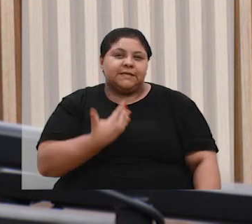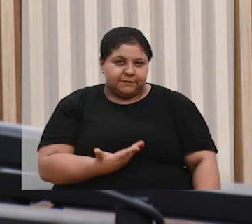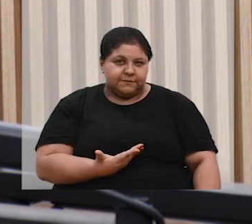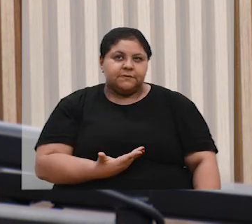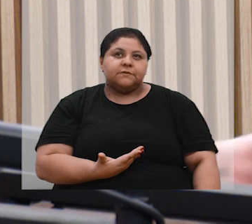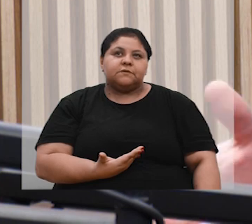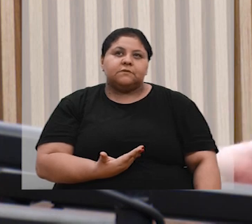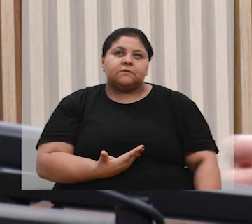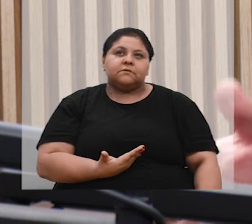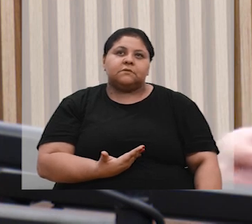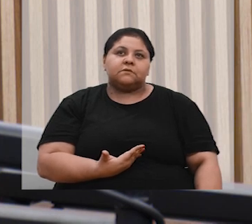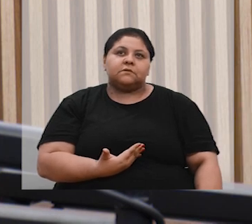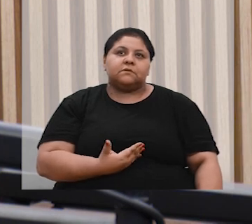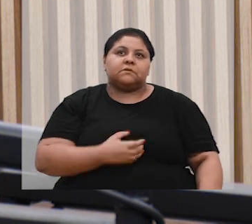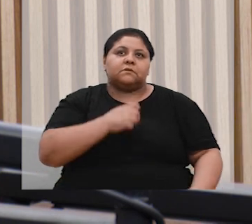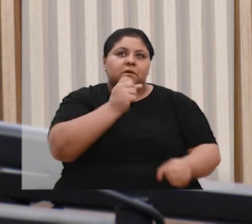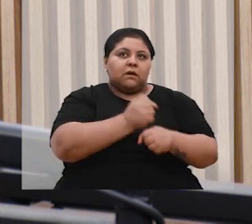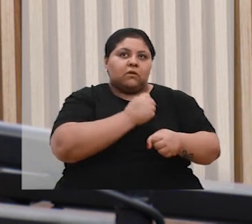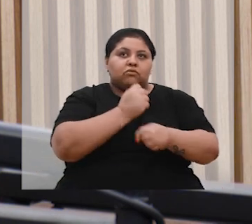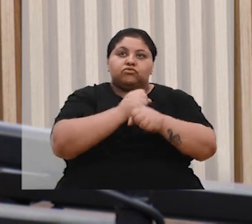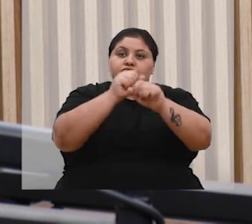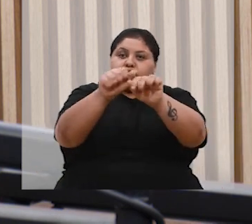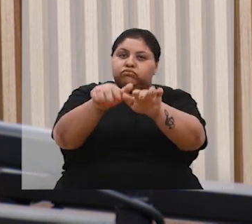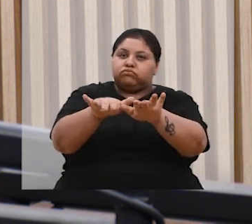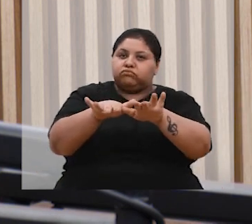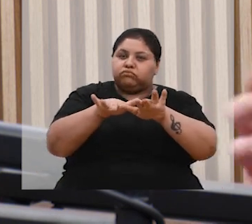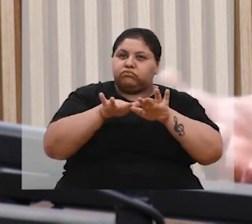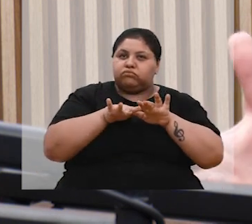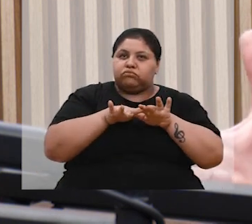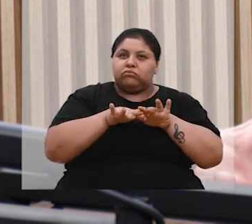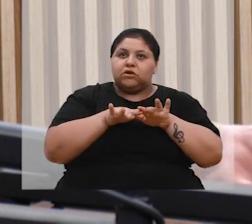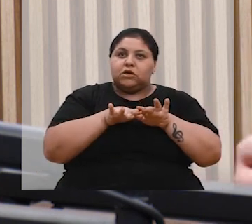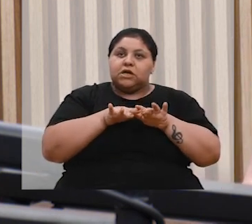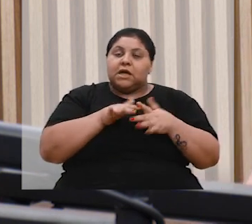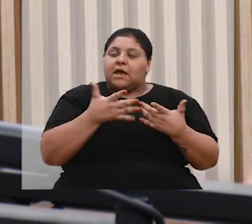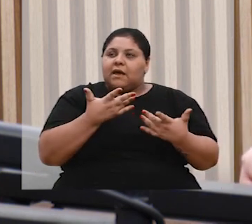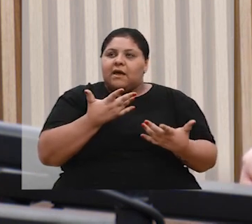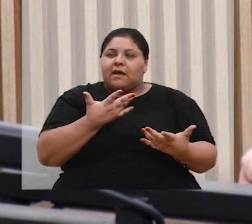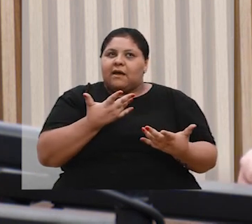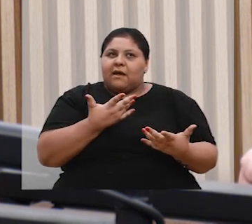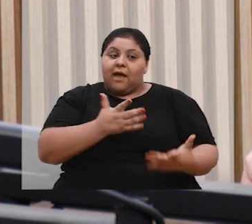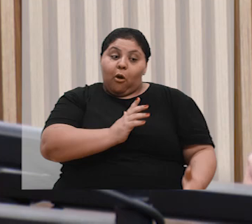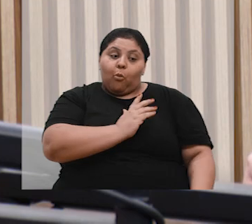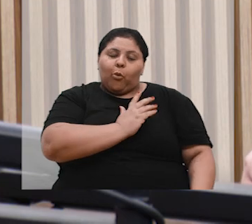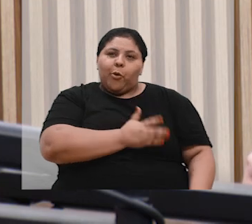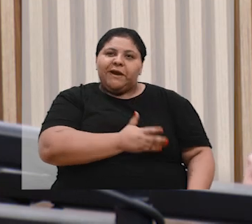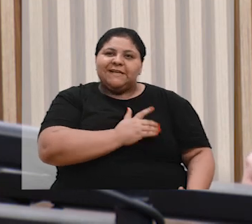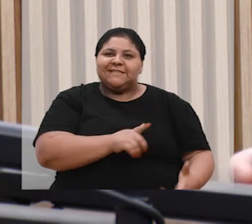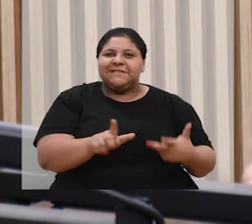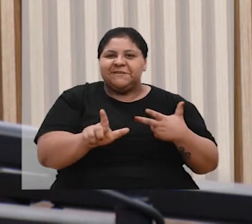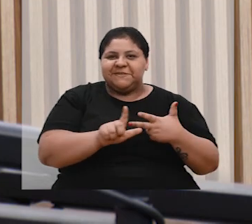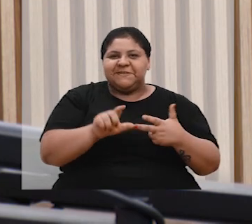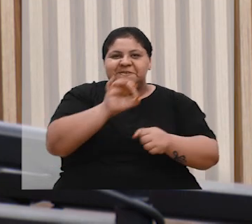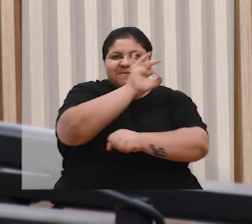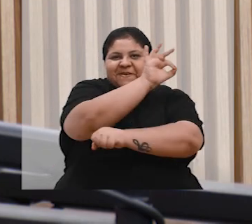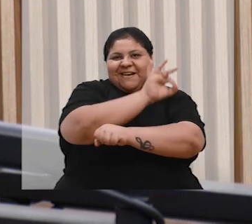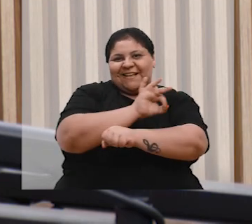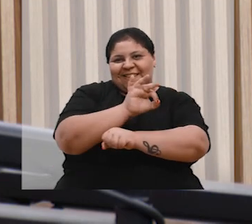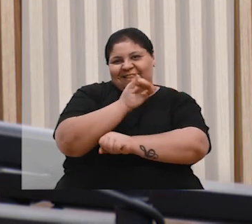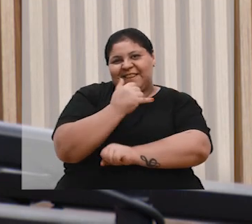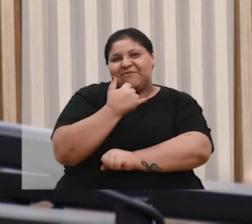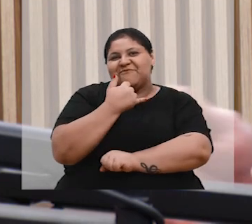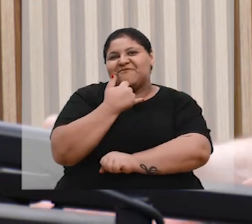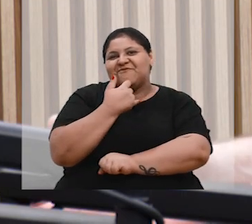E a construção do plenário. O plenário é o coração do legislativo. O arquiteto costuma